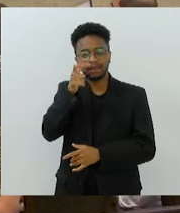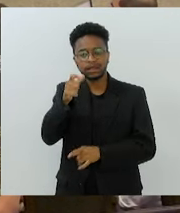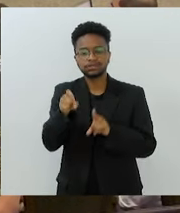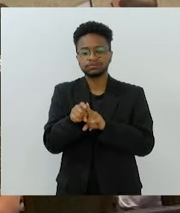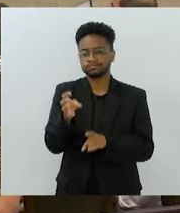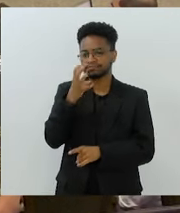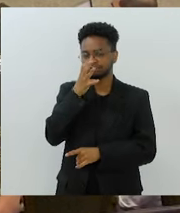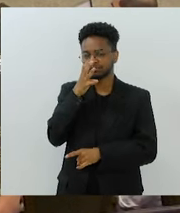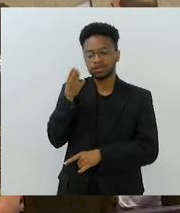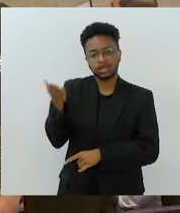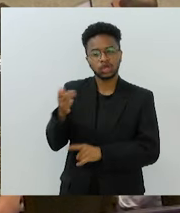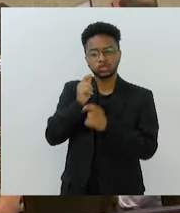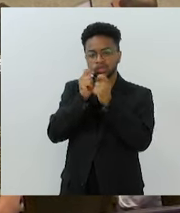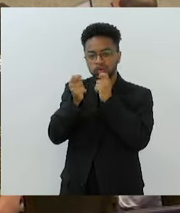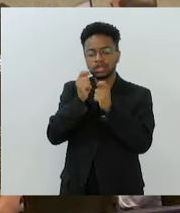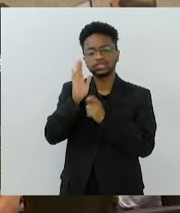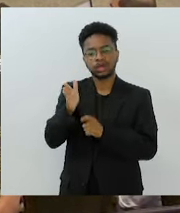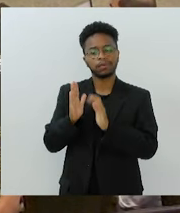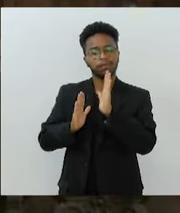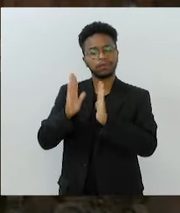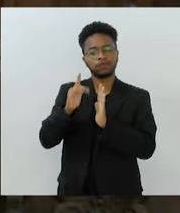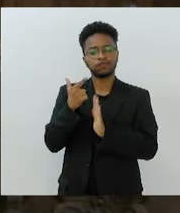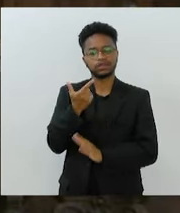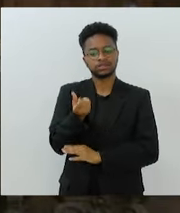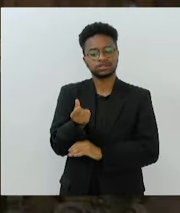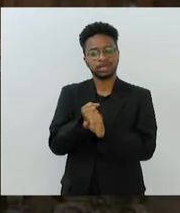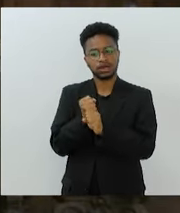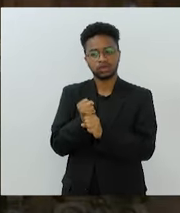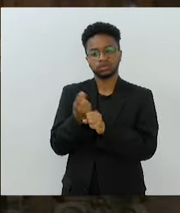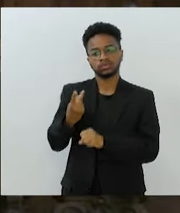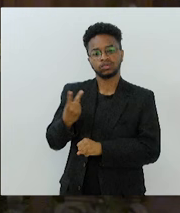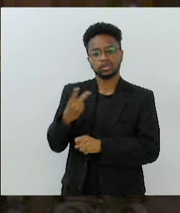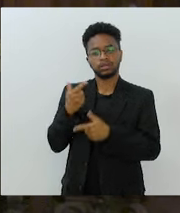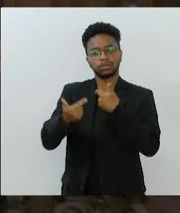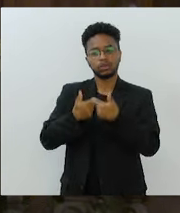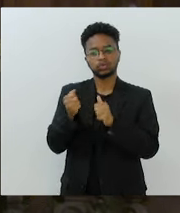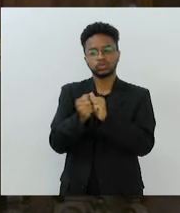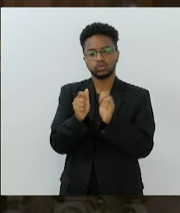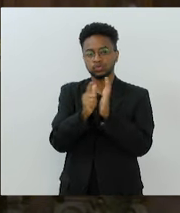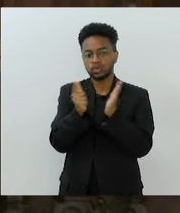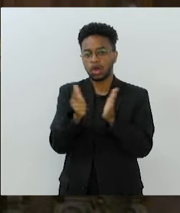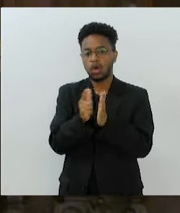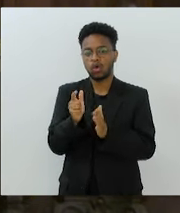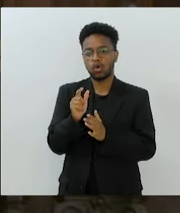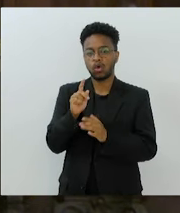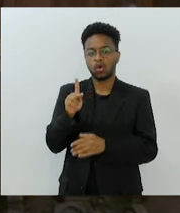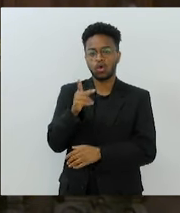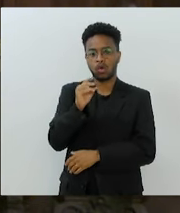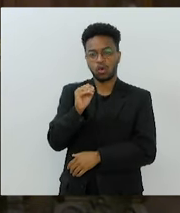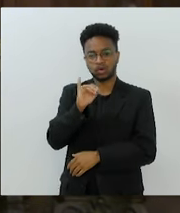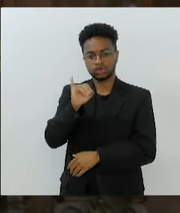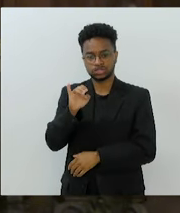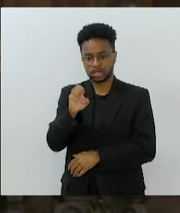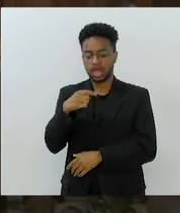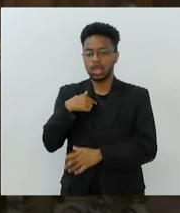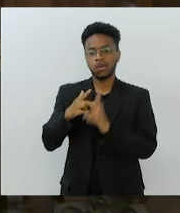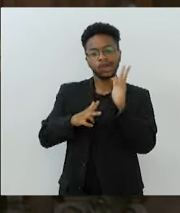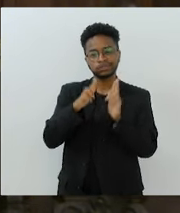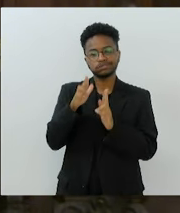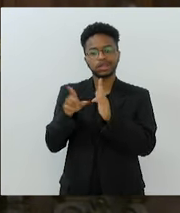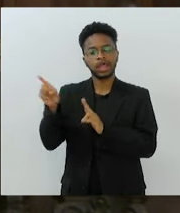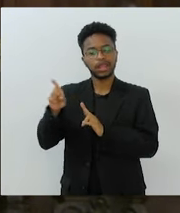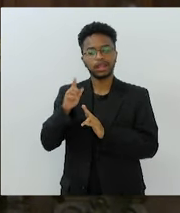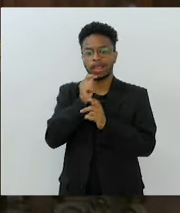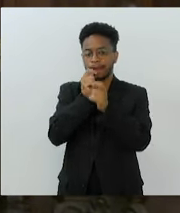brilhante jornalista há 26 anos, desde que trabalhamos juntos no jornal Hoje, eu como editora e ele como repórter e apresentador